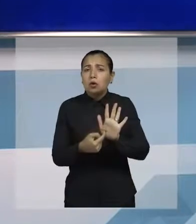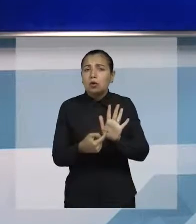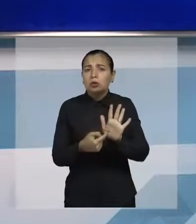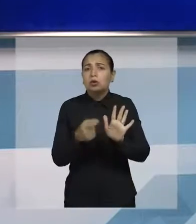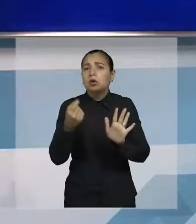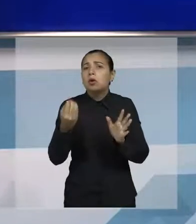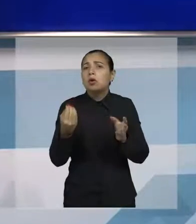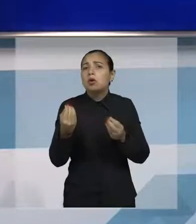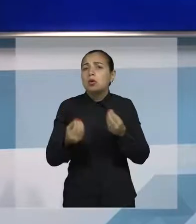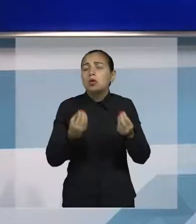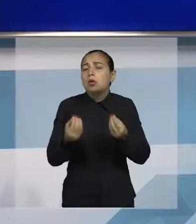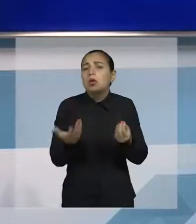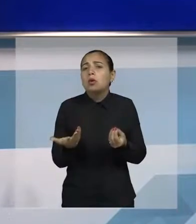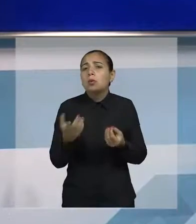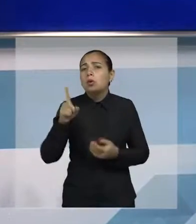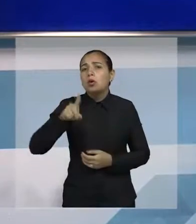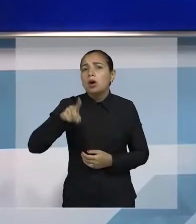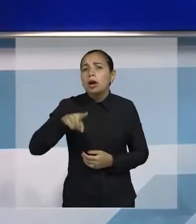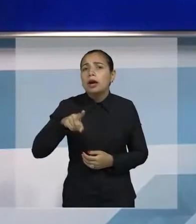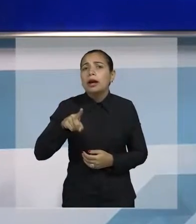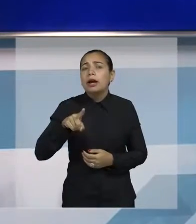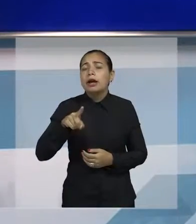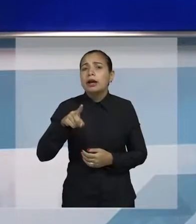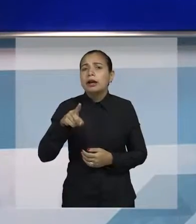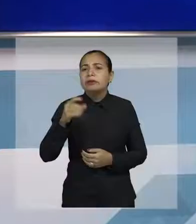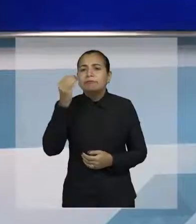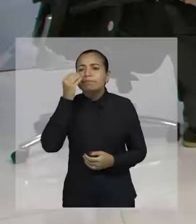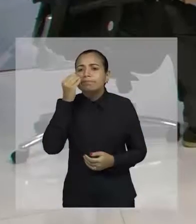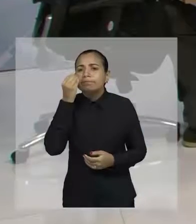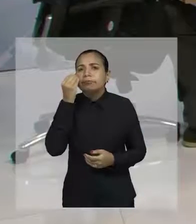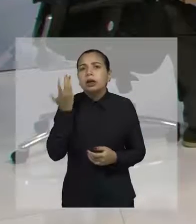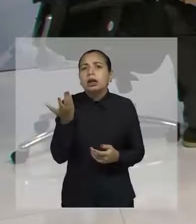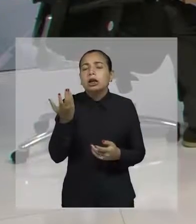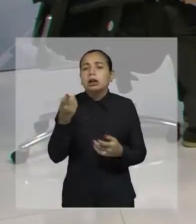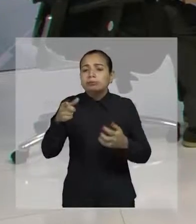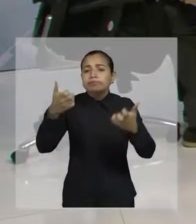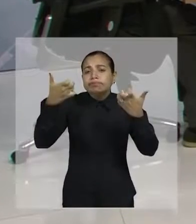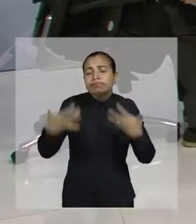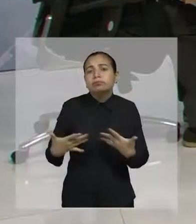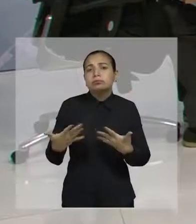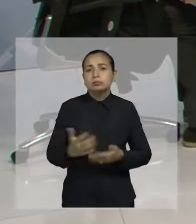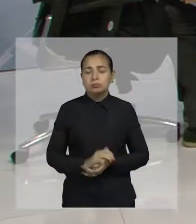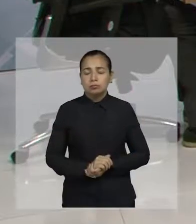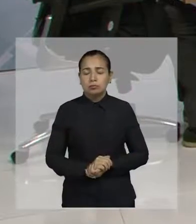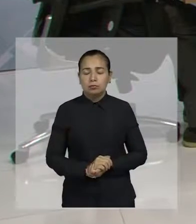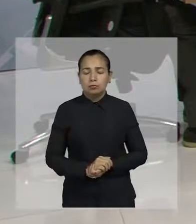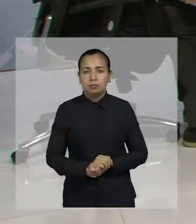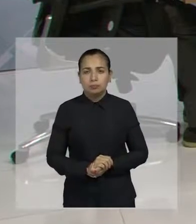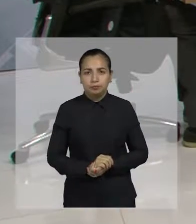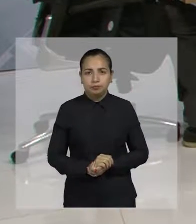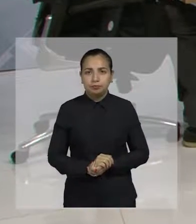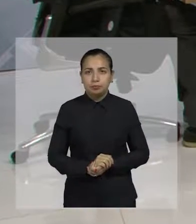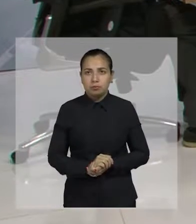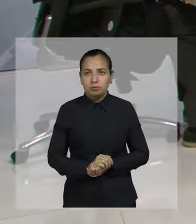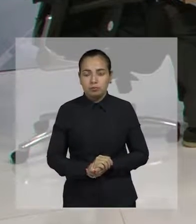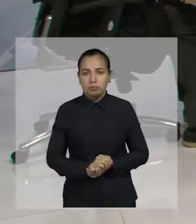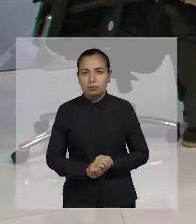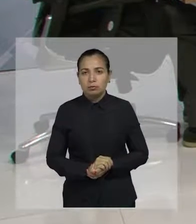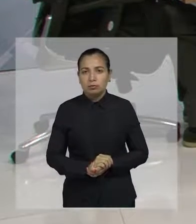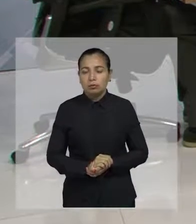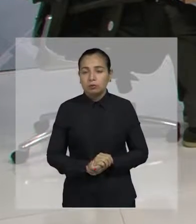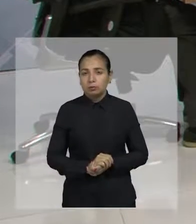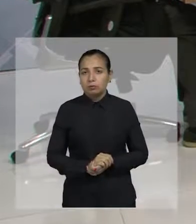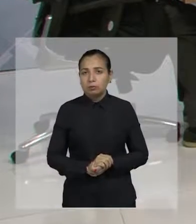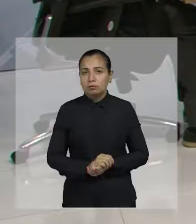credo, quase que como forçando uma situação. O tema entrou incidente é tanto, não é? Como a gente